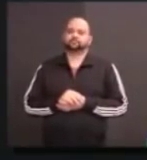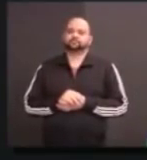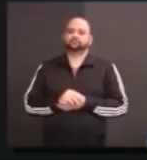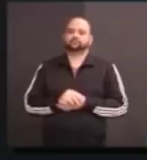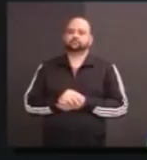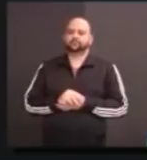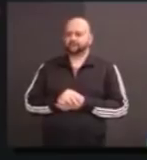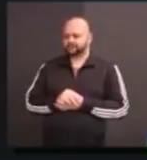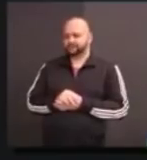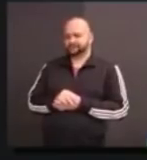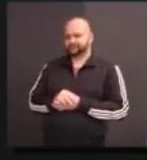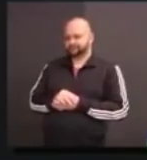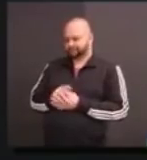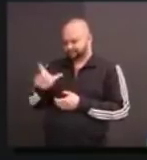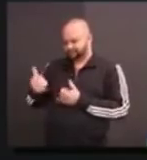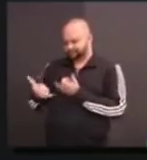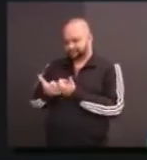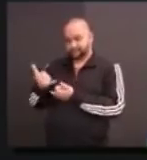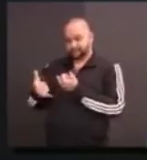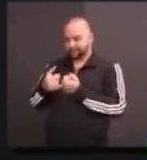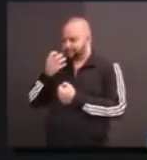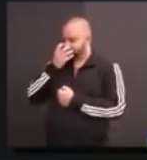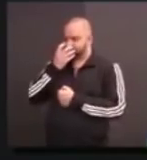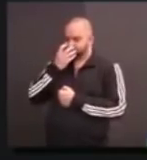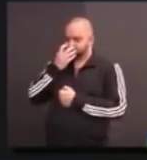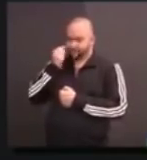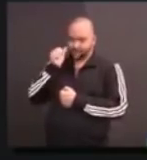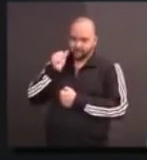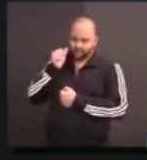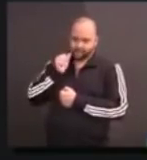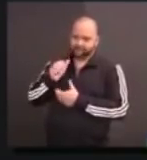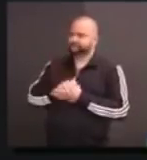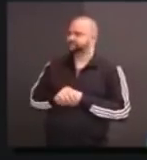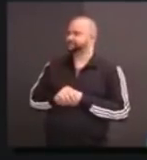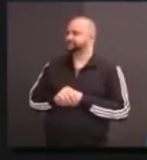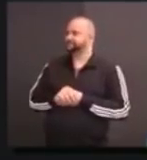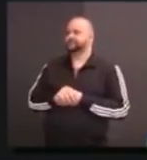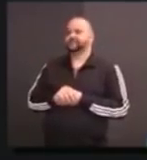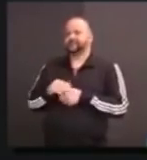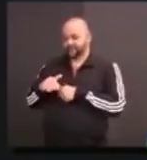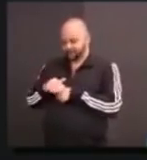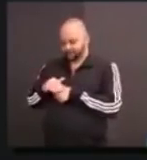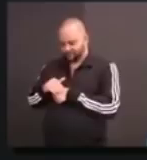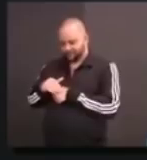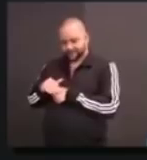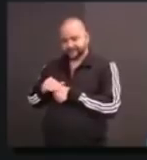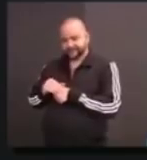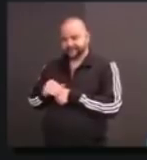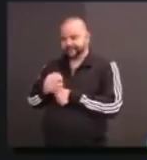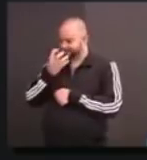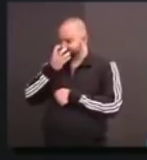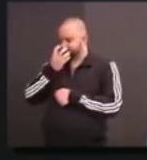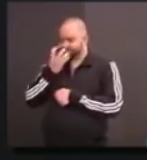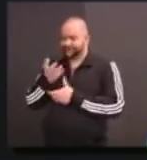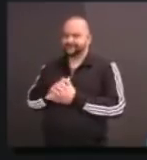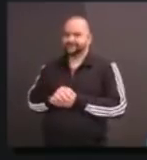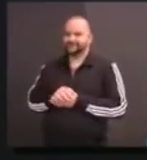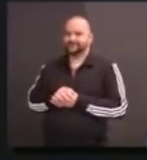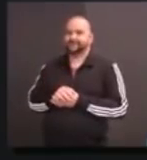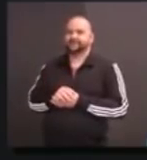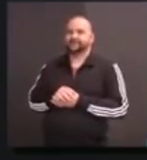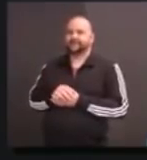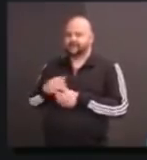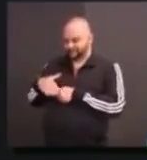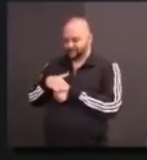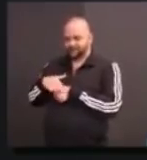Aí o Chico brincando com a cachorrinha, ele falou com ela assim, porque ele conversava com